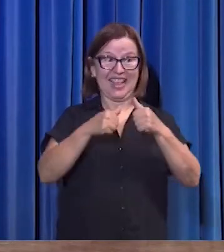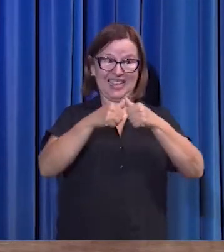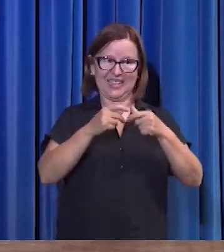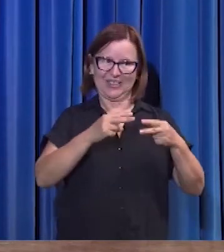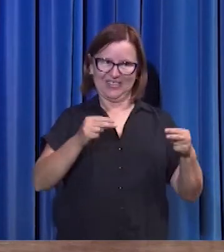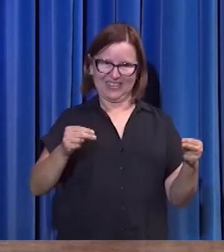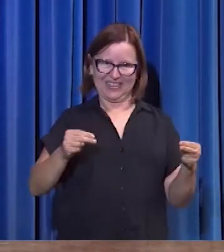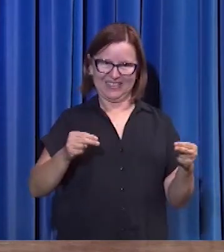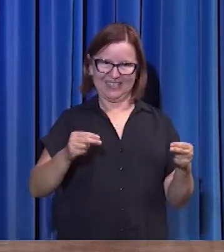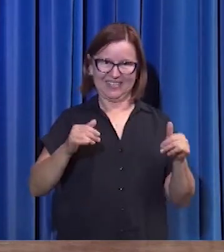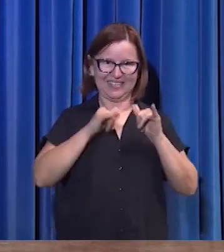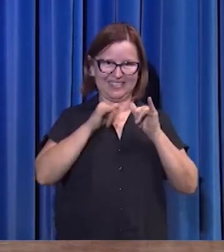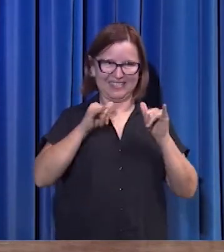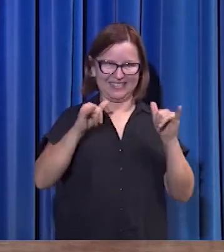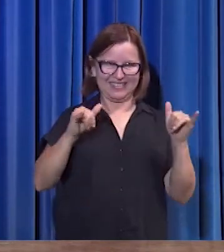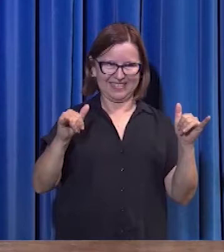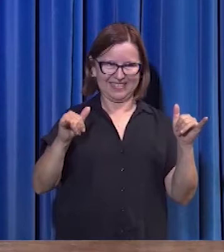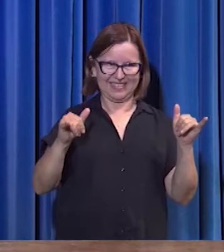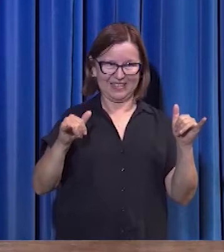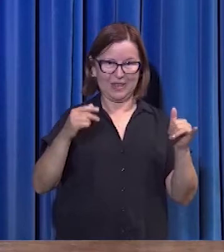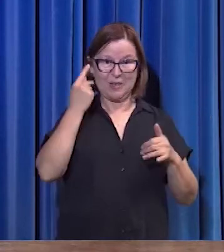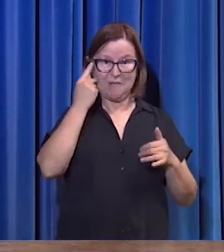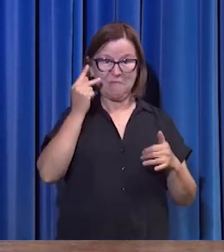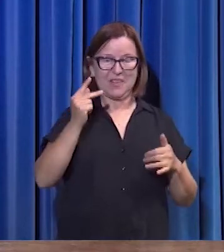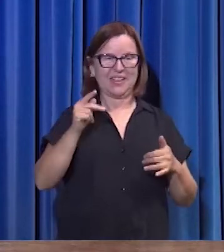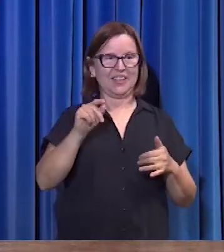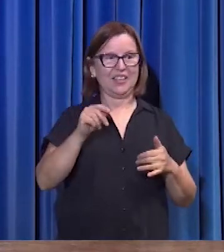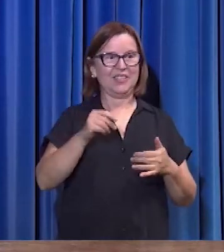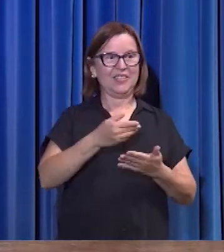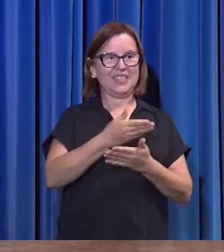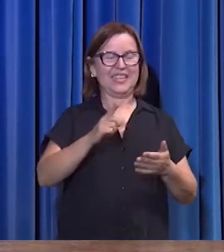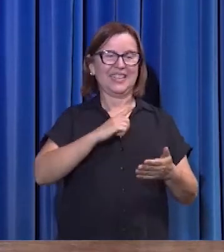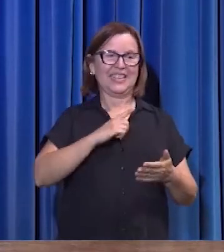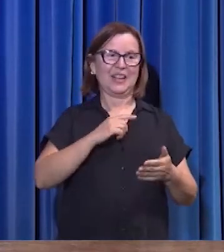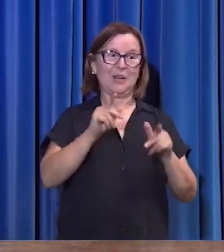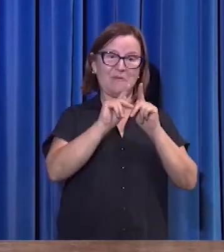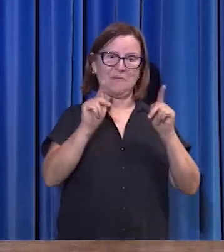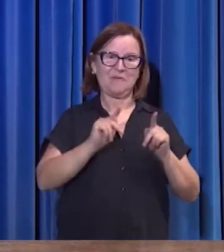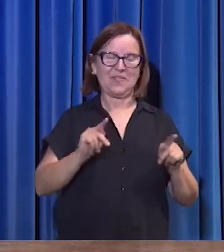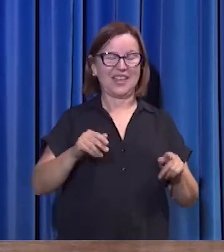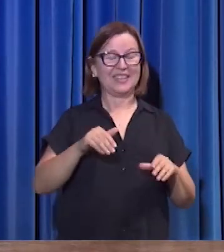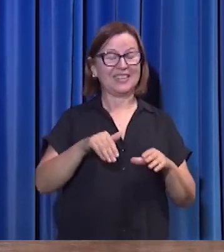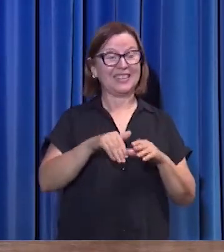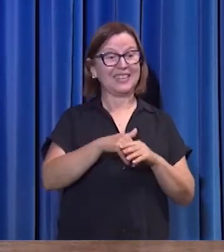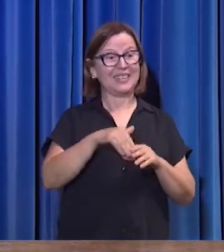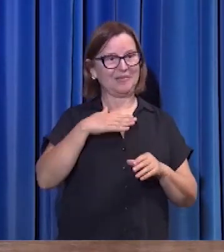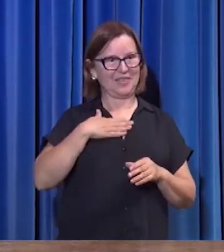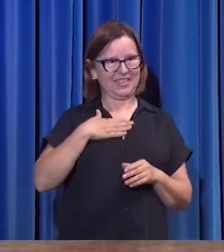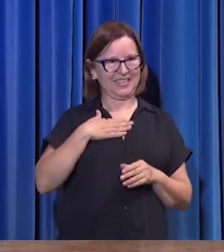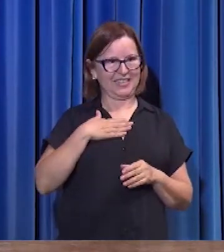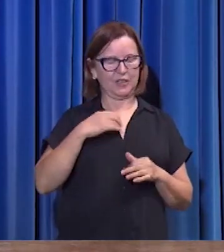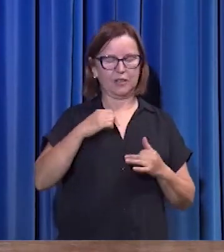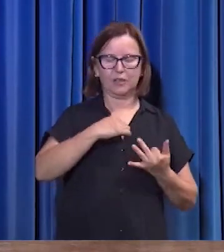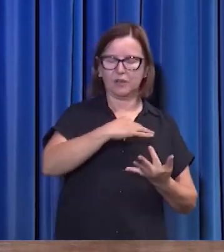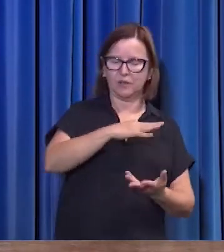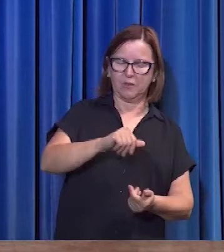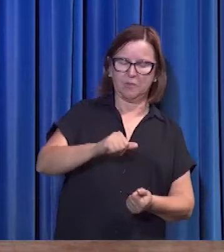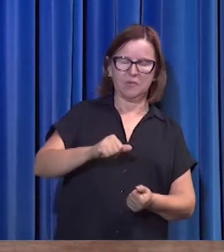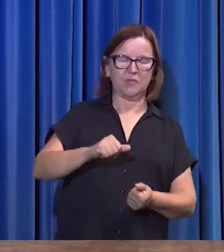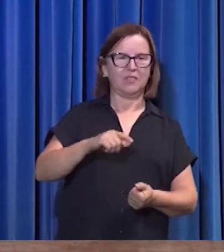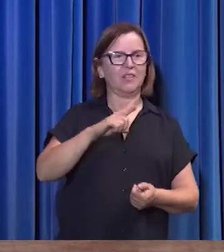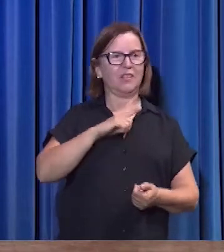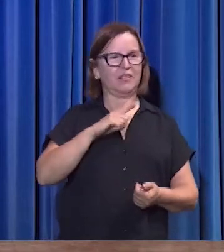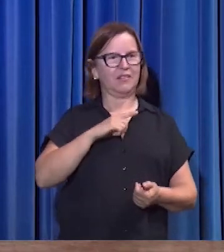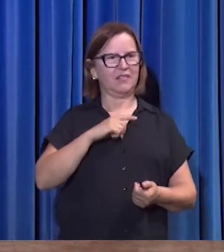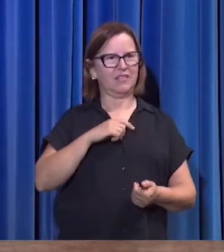Estas coisas vos tenho dito para que tenhais paz em mim. No mundo passais